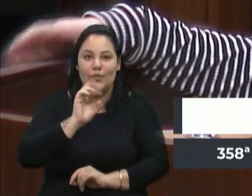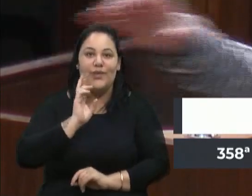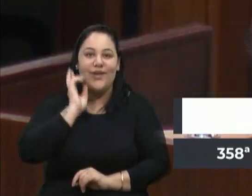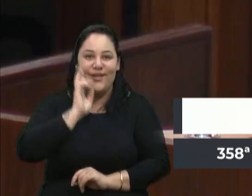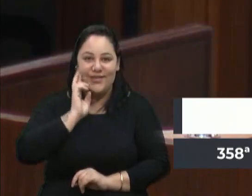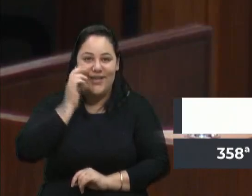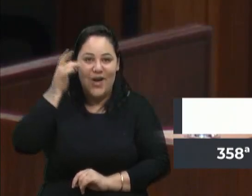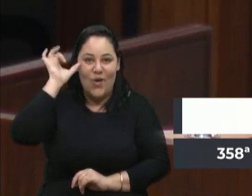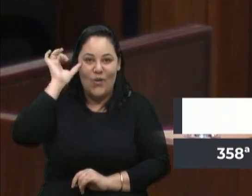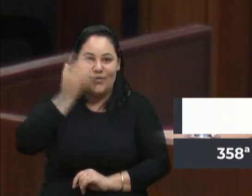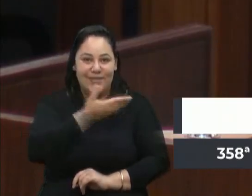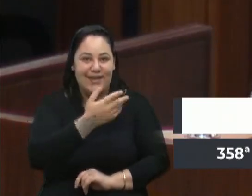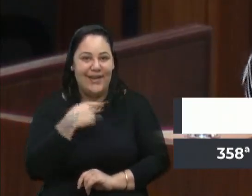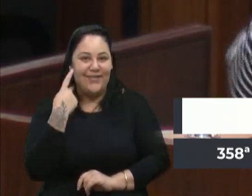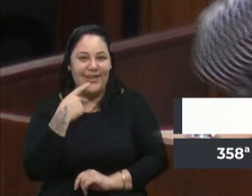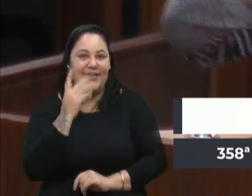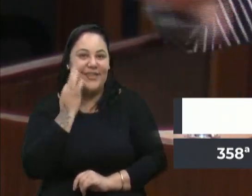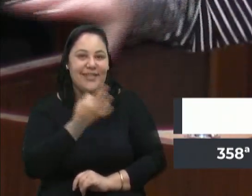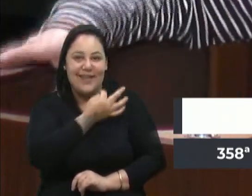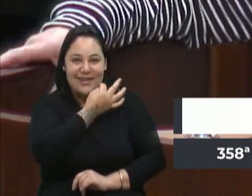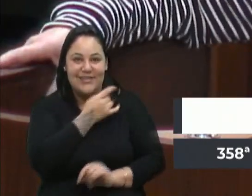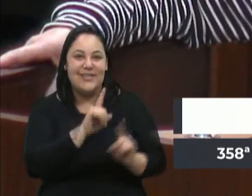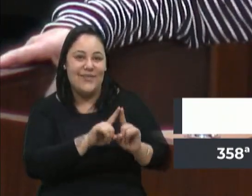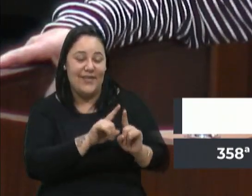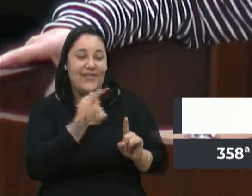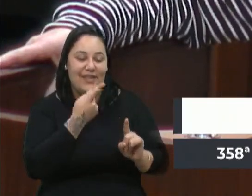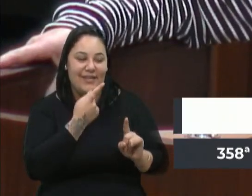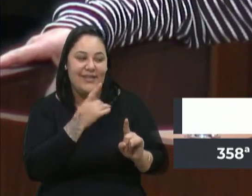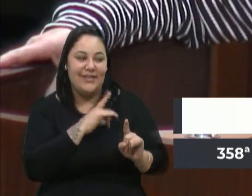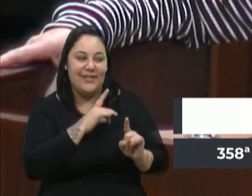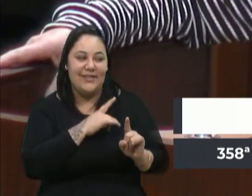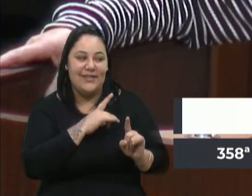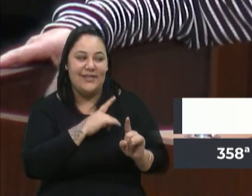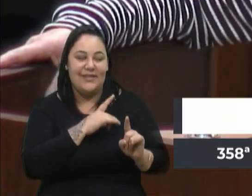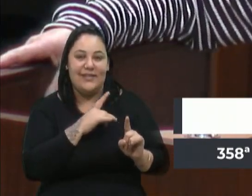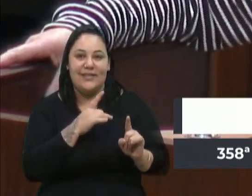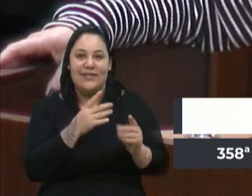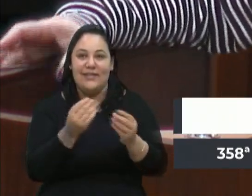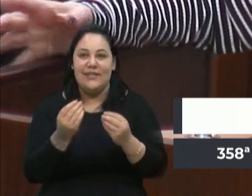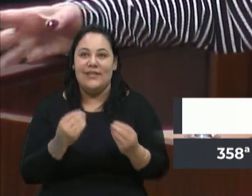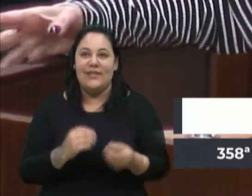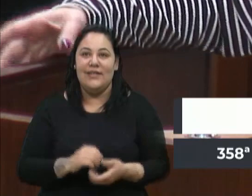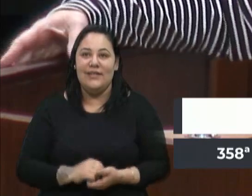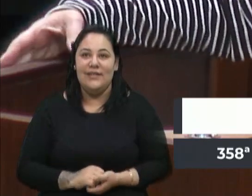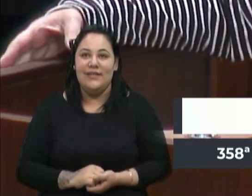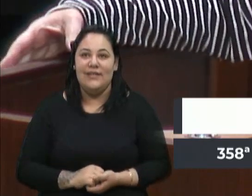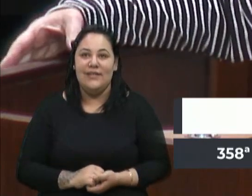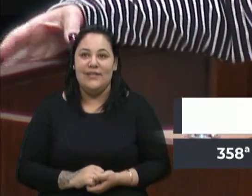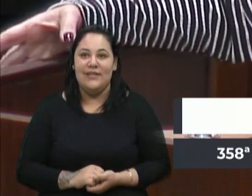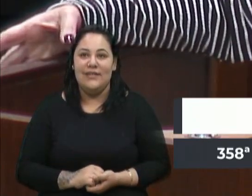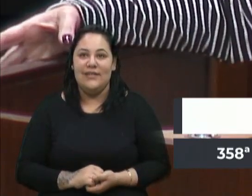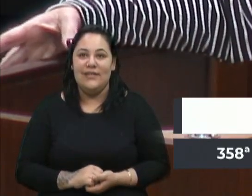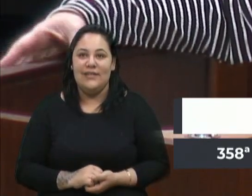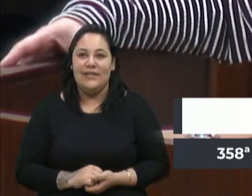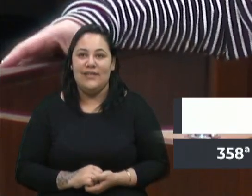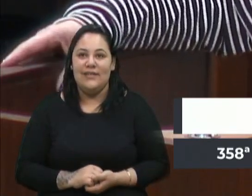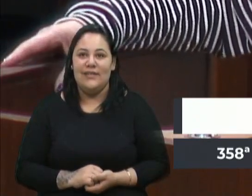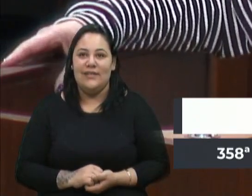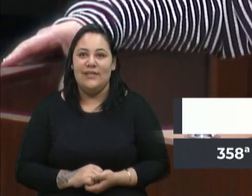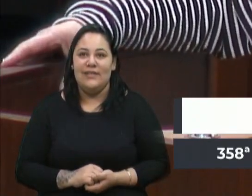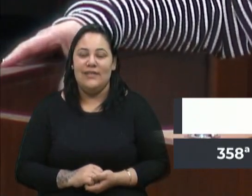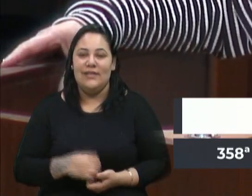né, vereadora Tati, mas nós temos muito que falar sobre isso e os enfoques também podem ser